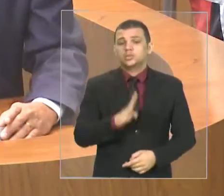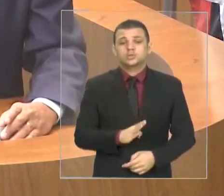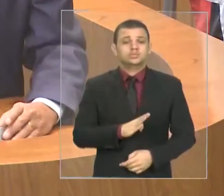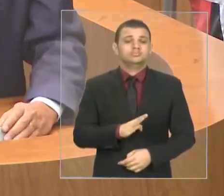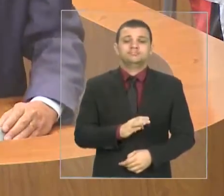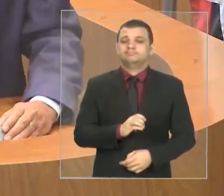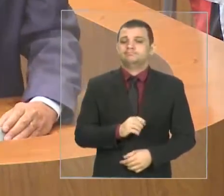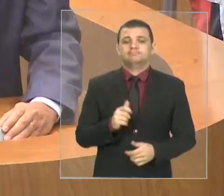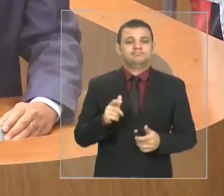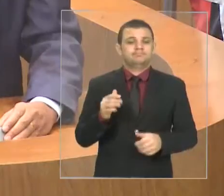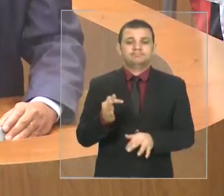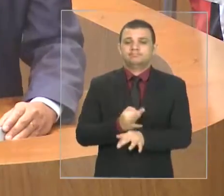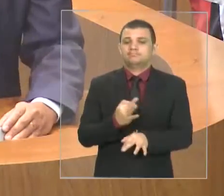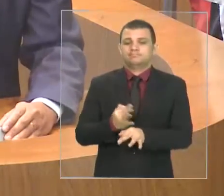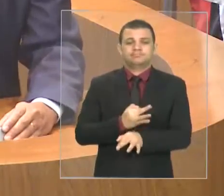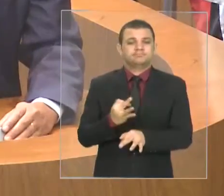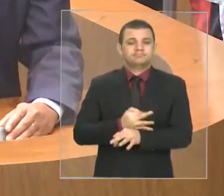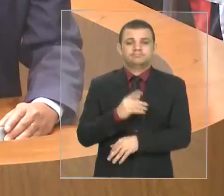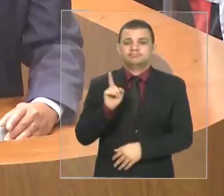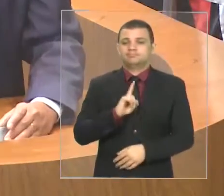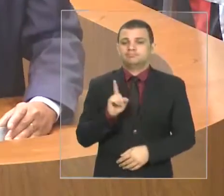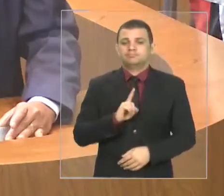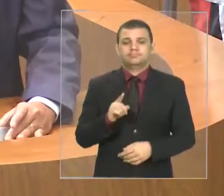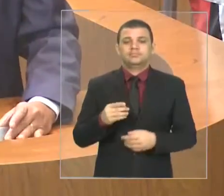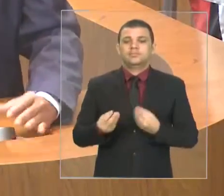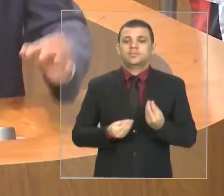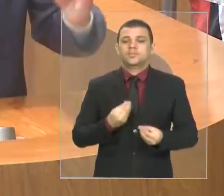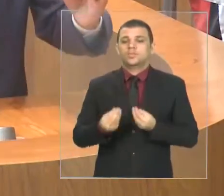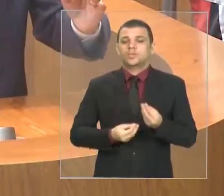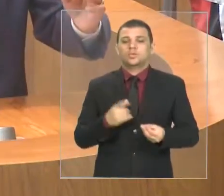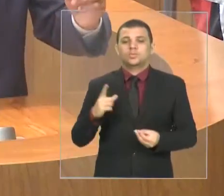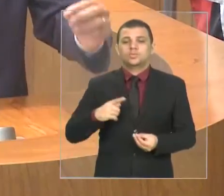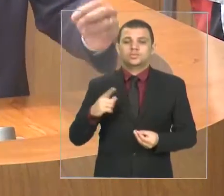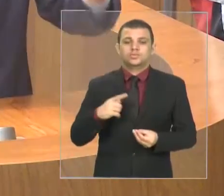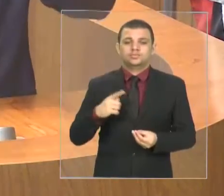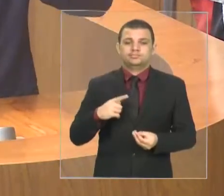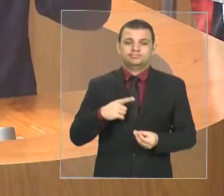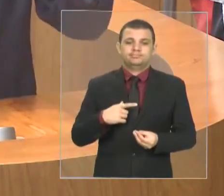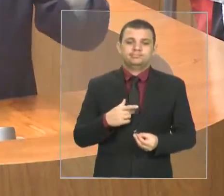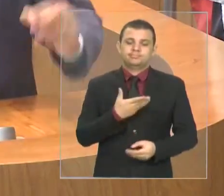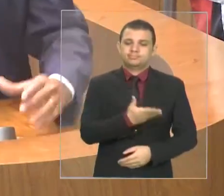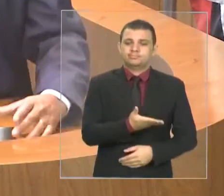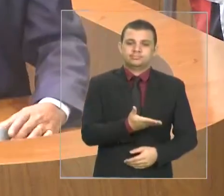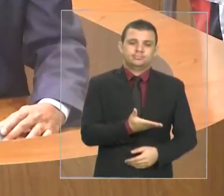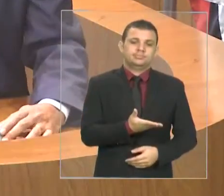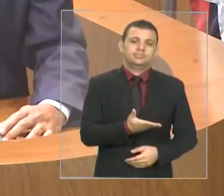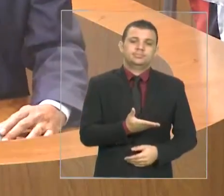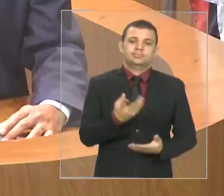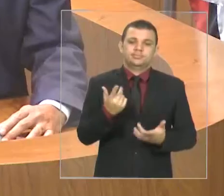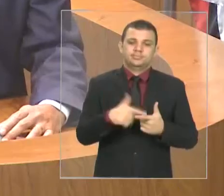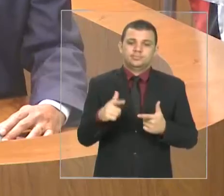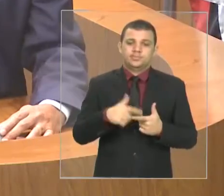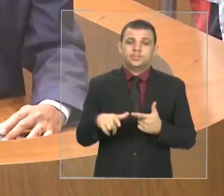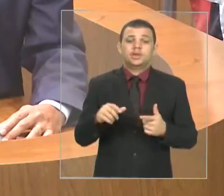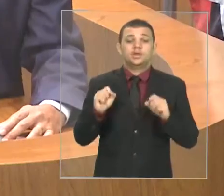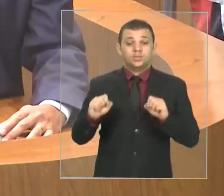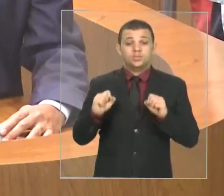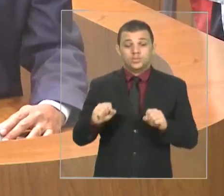desse golpe. E acho que a solução para o país sair dessa crise econômica